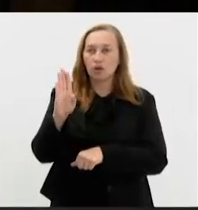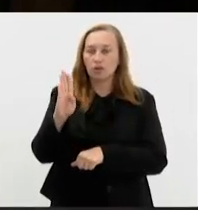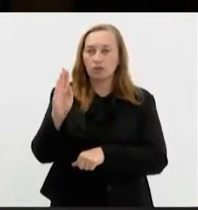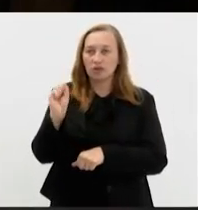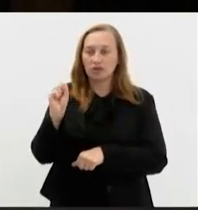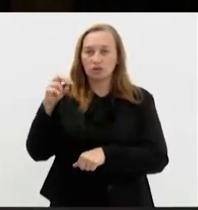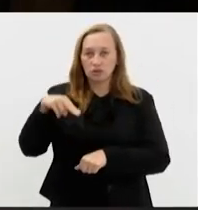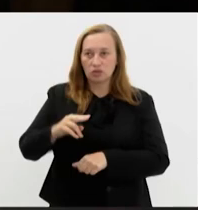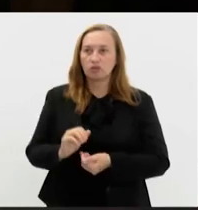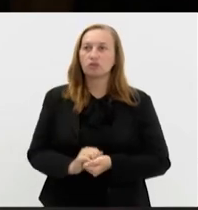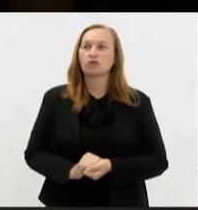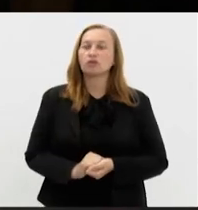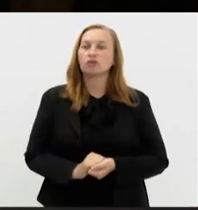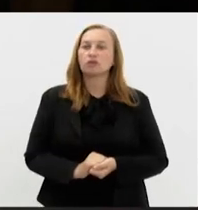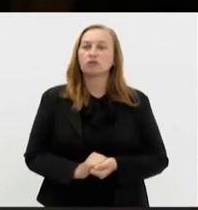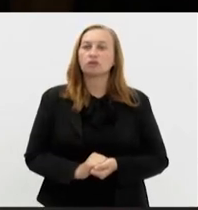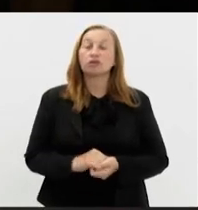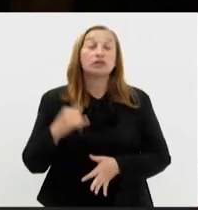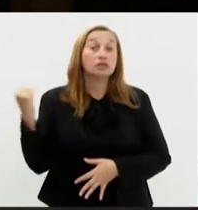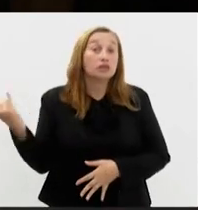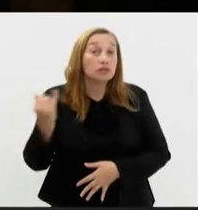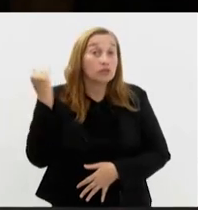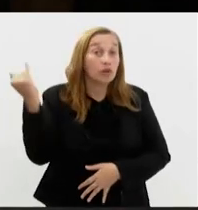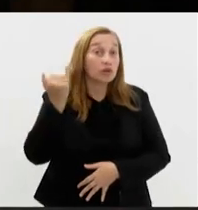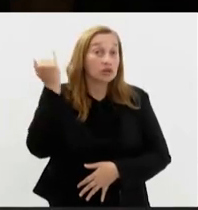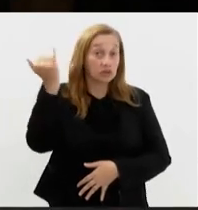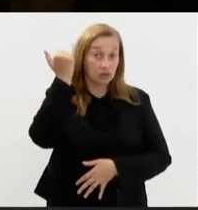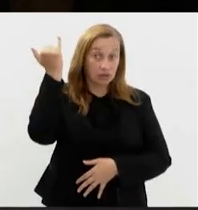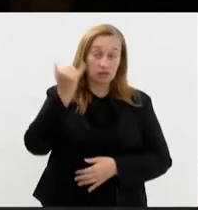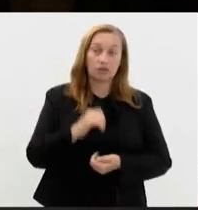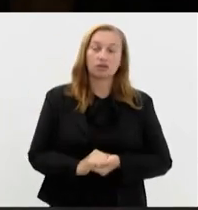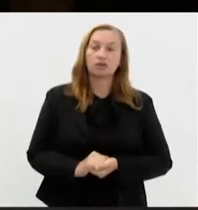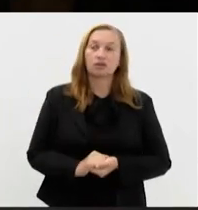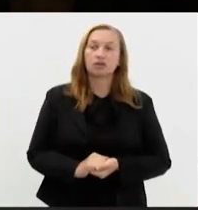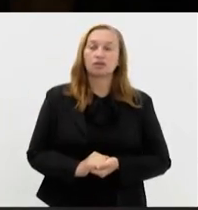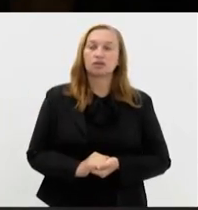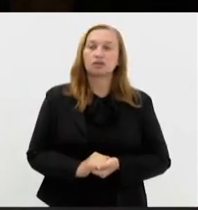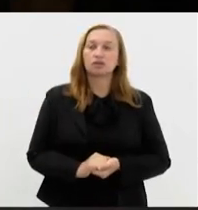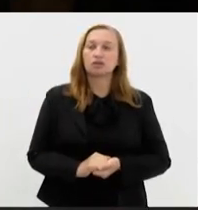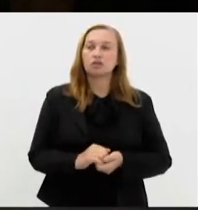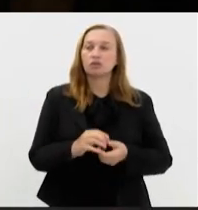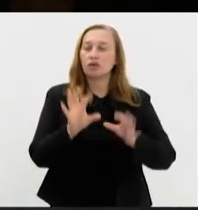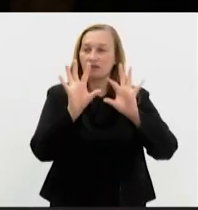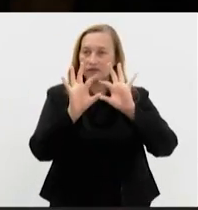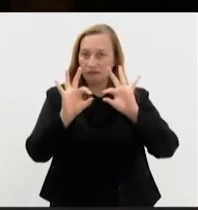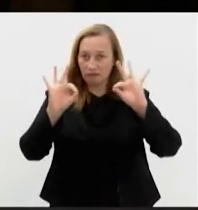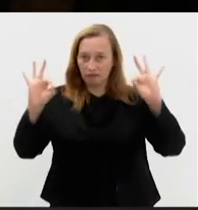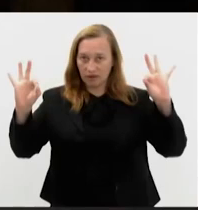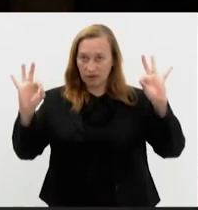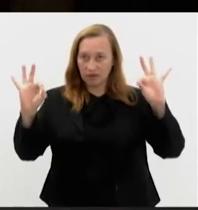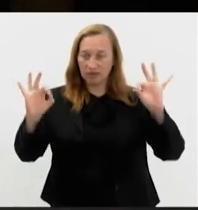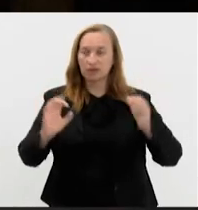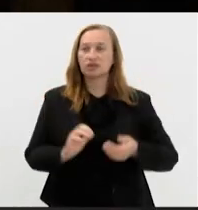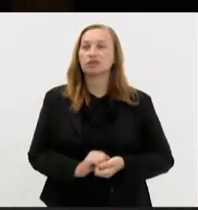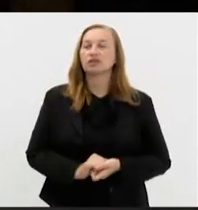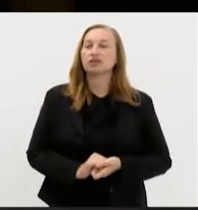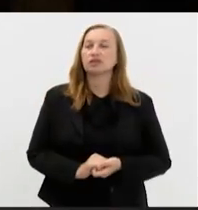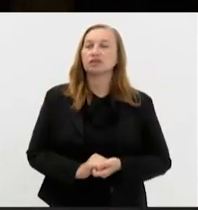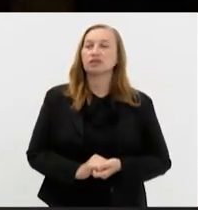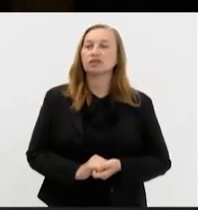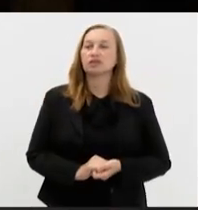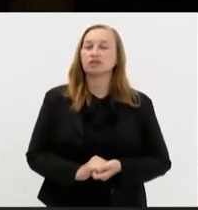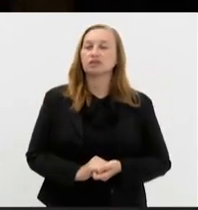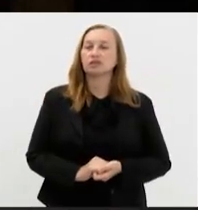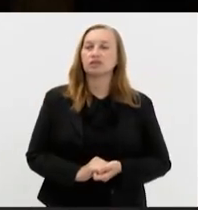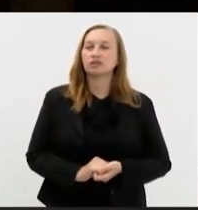por esse evento de extrema importância eu anotei aqui uma frase não é uma frase milenar